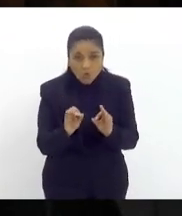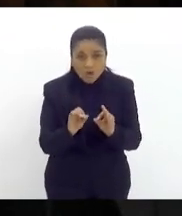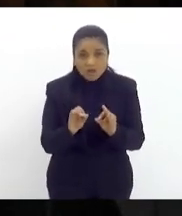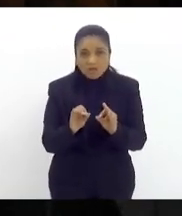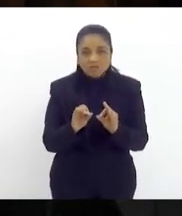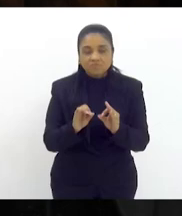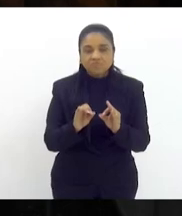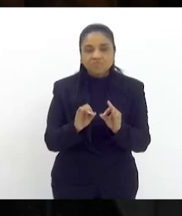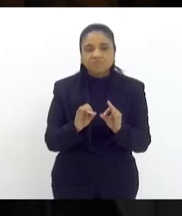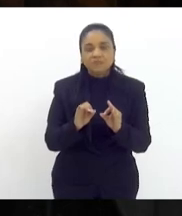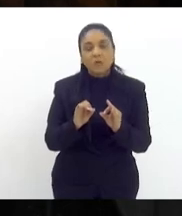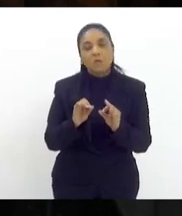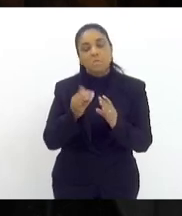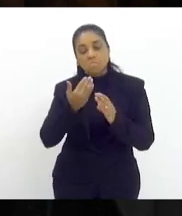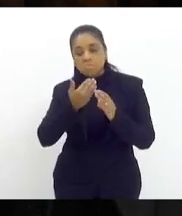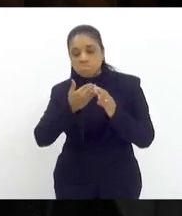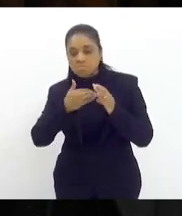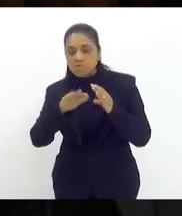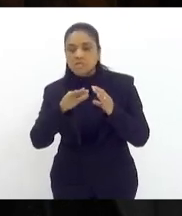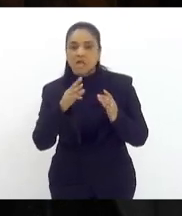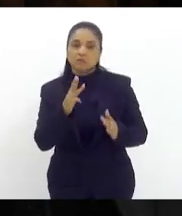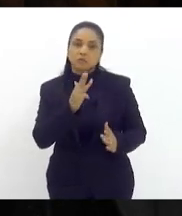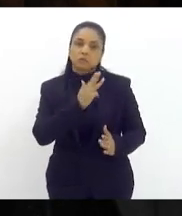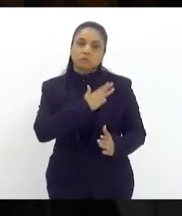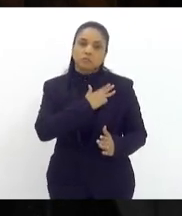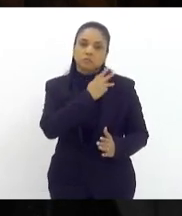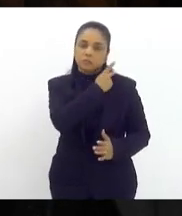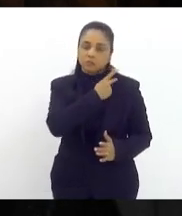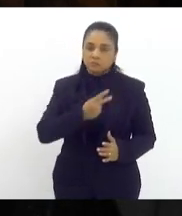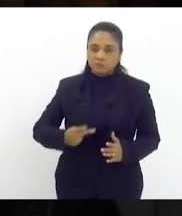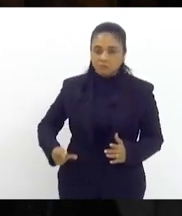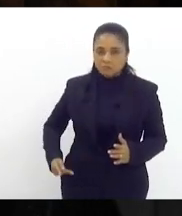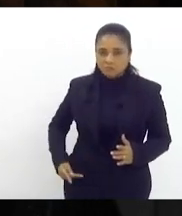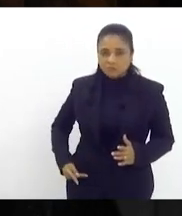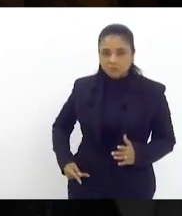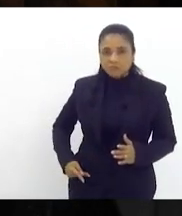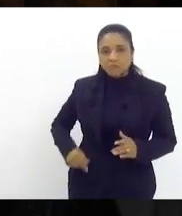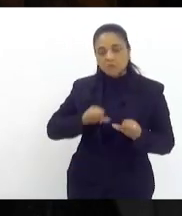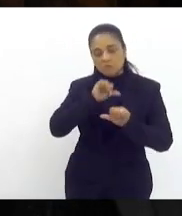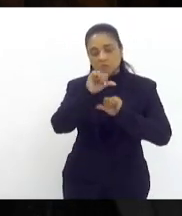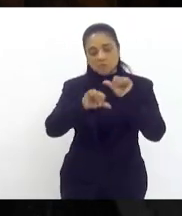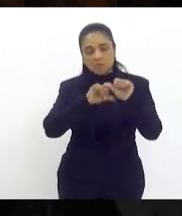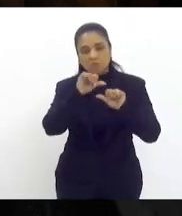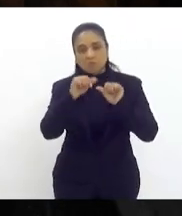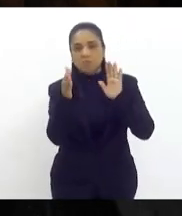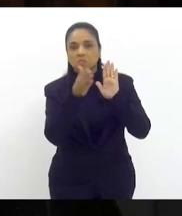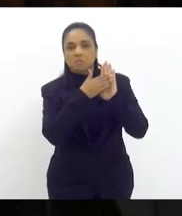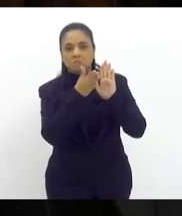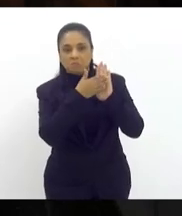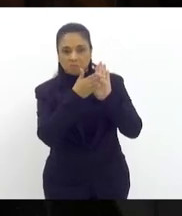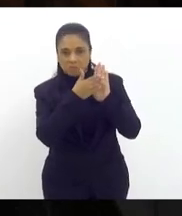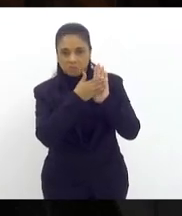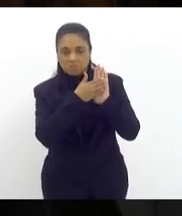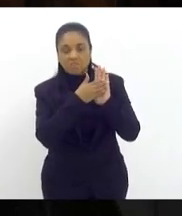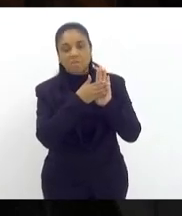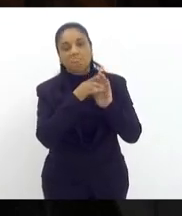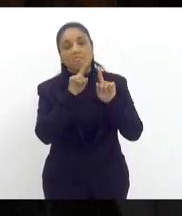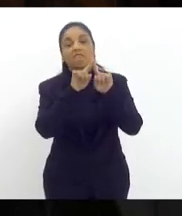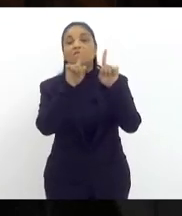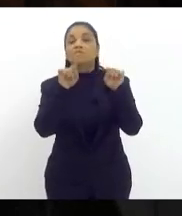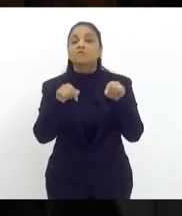uma mensagem do presidente da república para propor alguma alteração enquanto isso paga